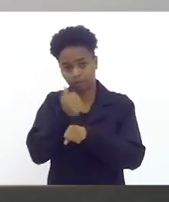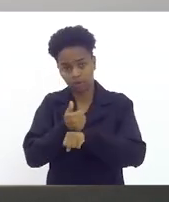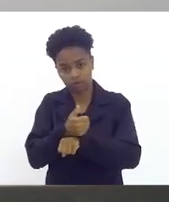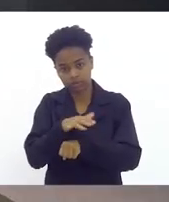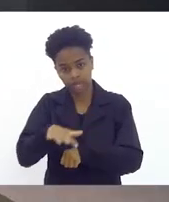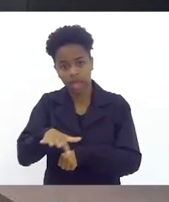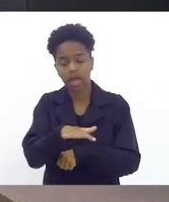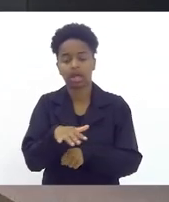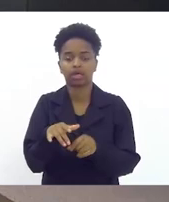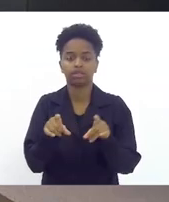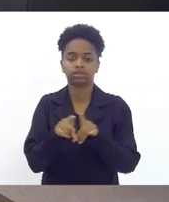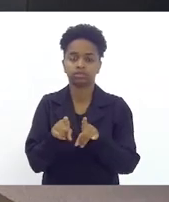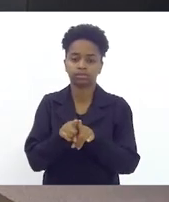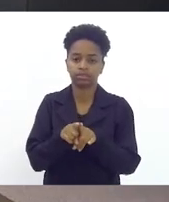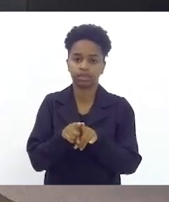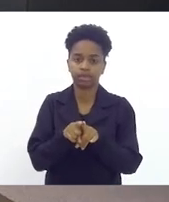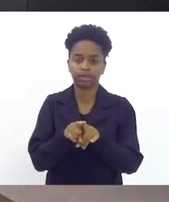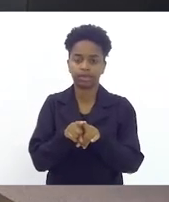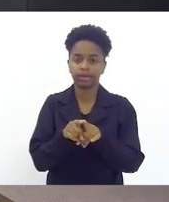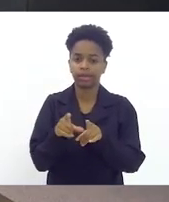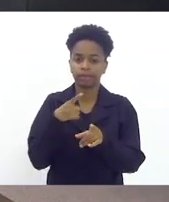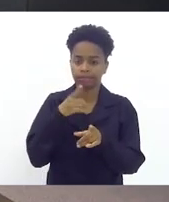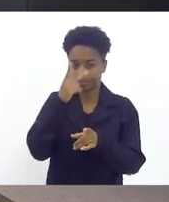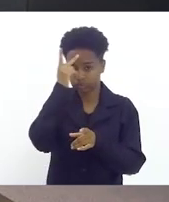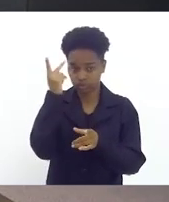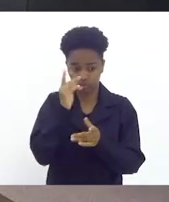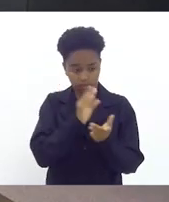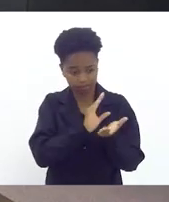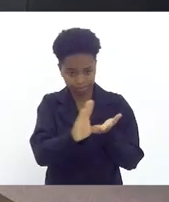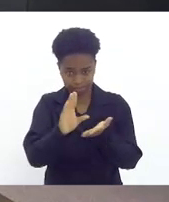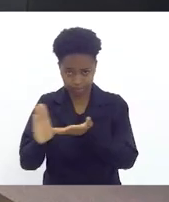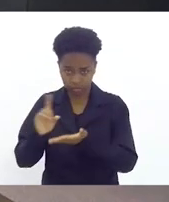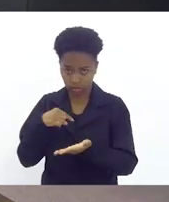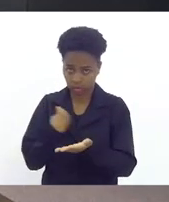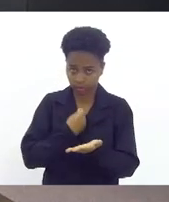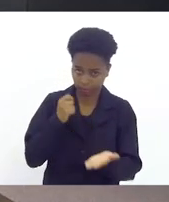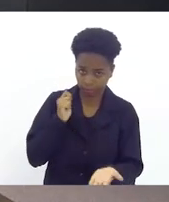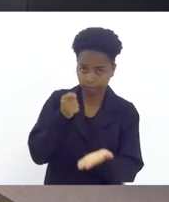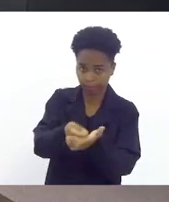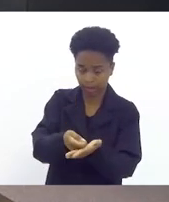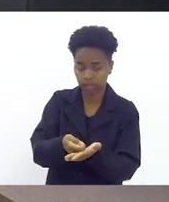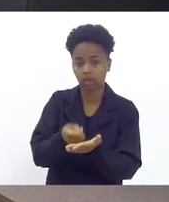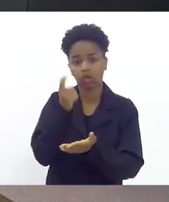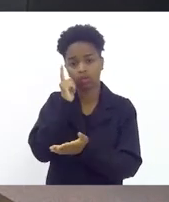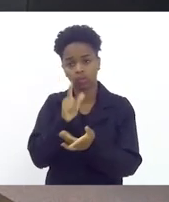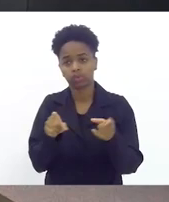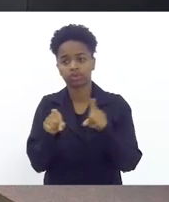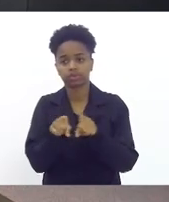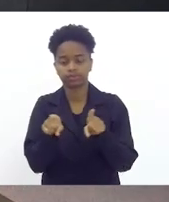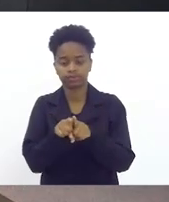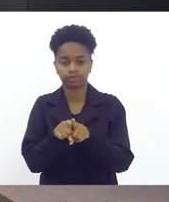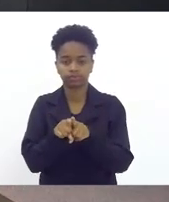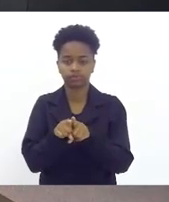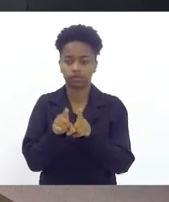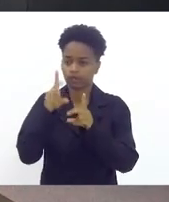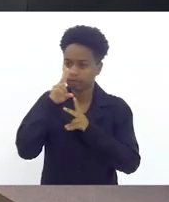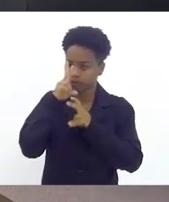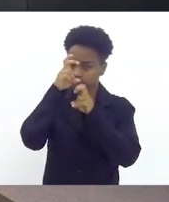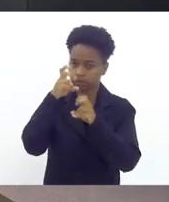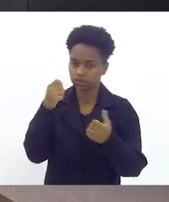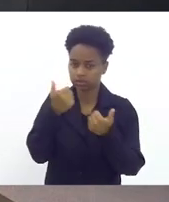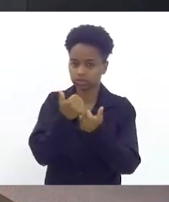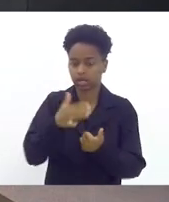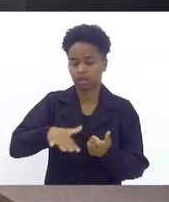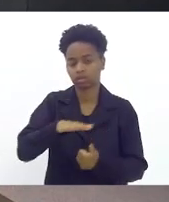e extensionistas locais eles têm esse fomento da demanda aí que a gente pague por isso a gente consiga também fortalecer a assistência